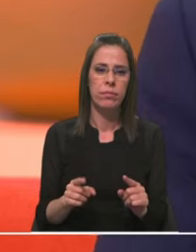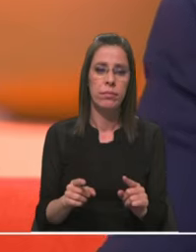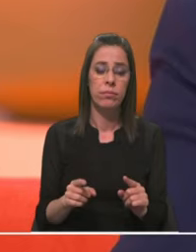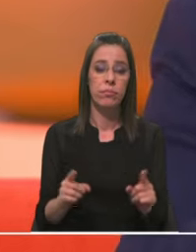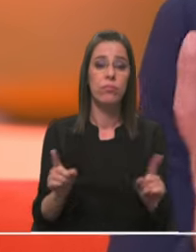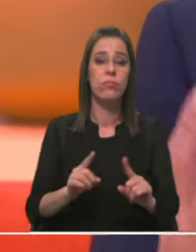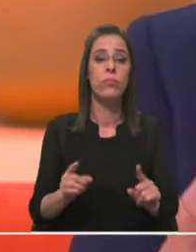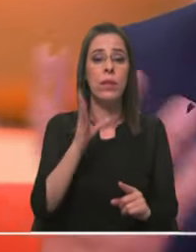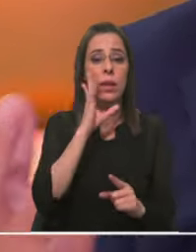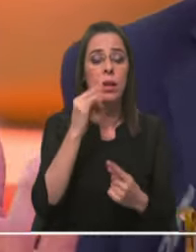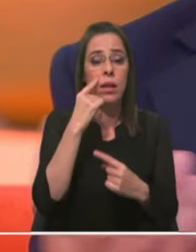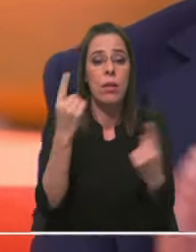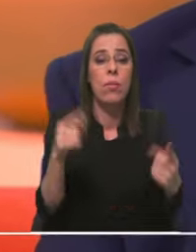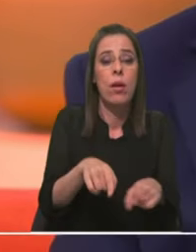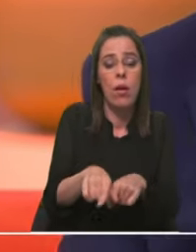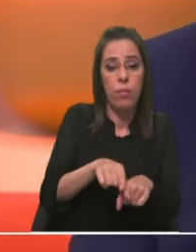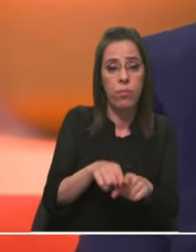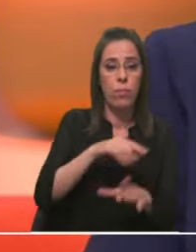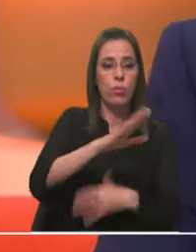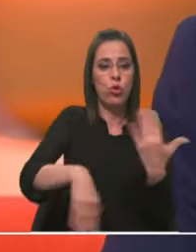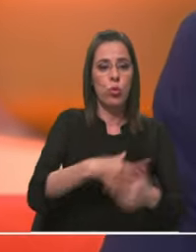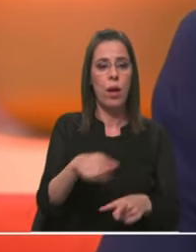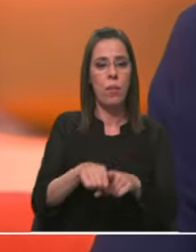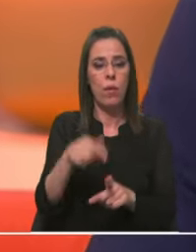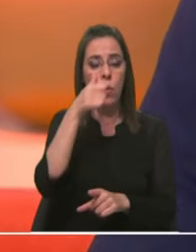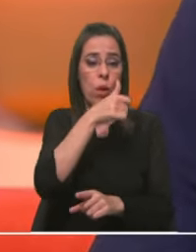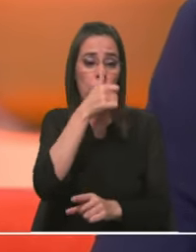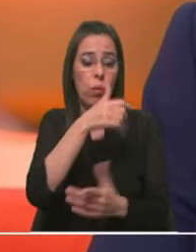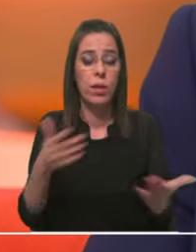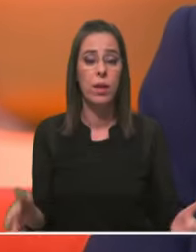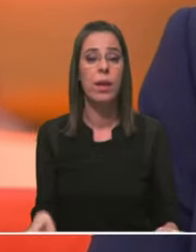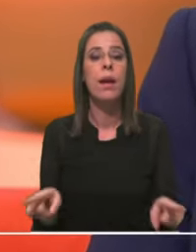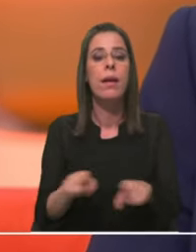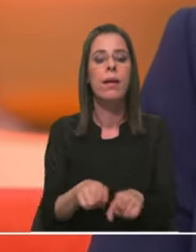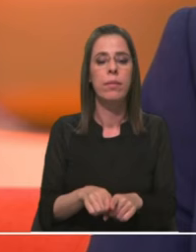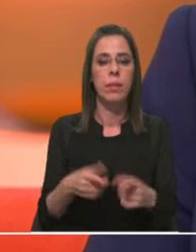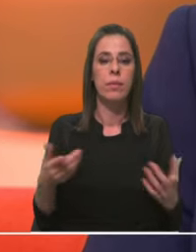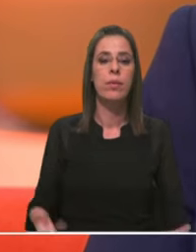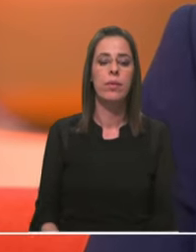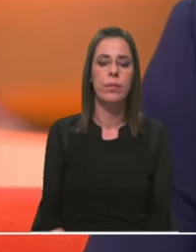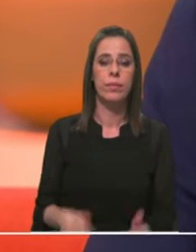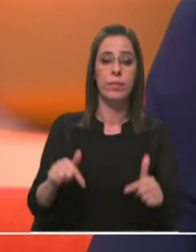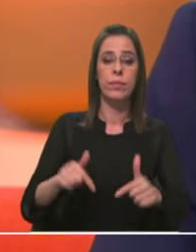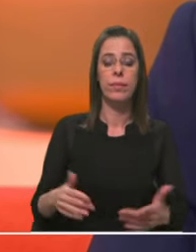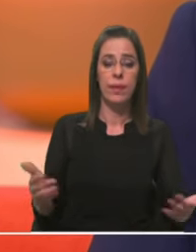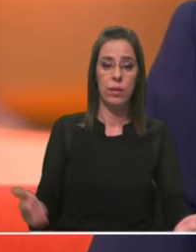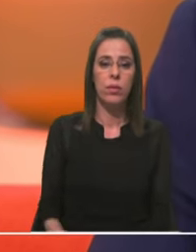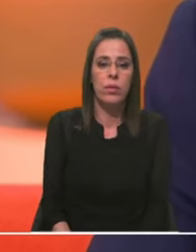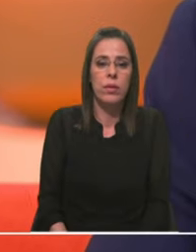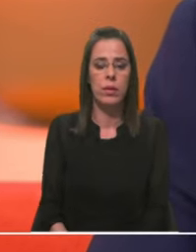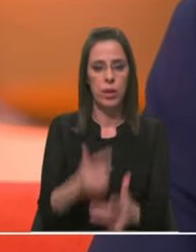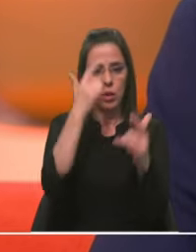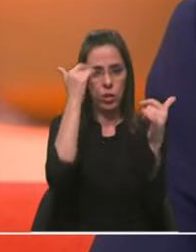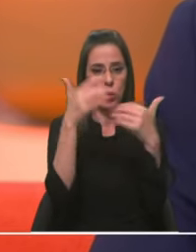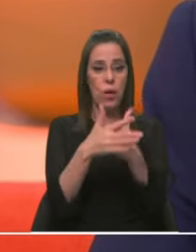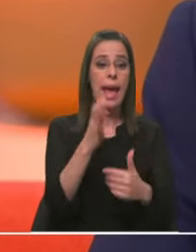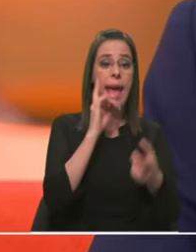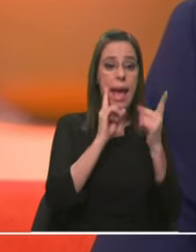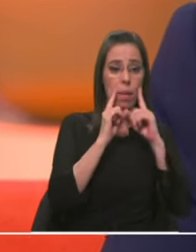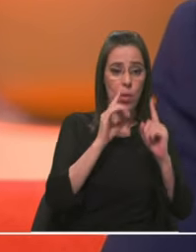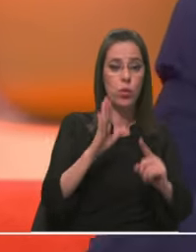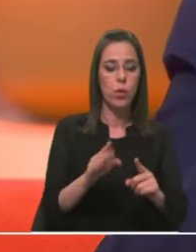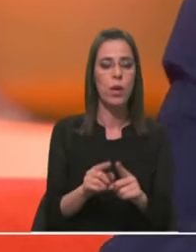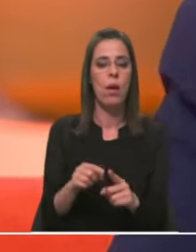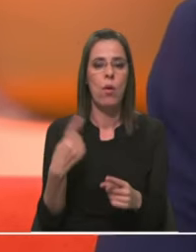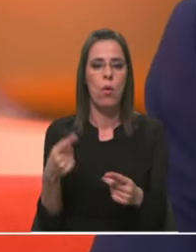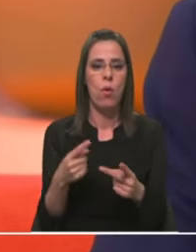não tentaram murar a política com com com a parte LGA era a mesma coisa que que hoje em dia e se confundir o Herman José com o